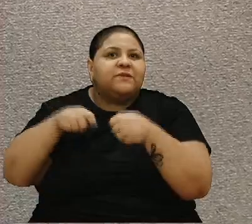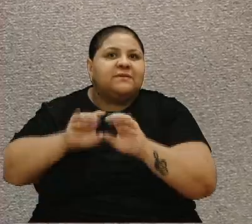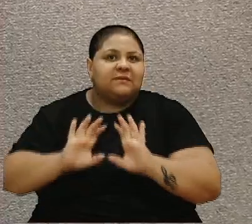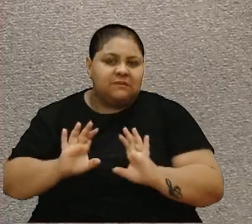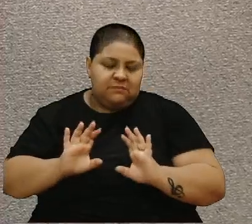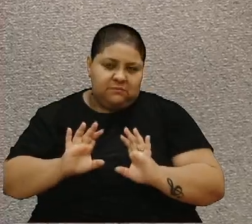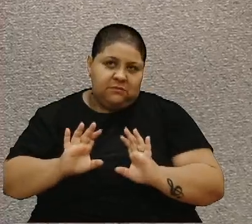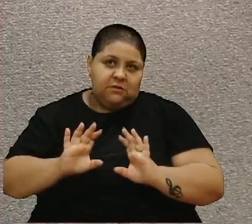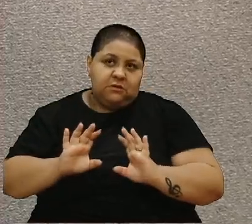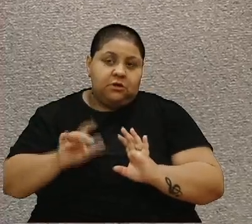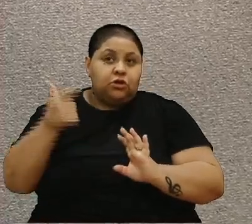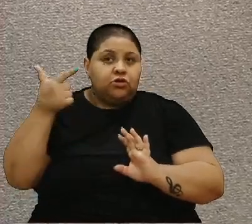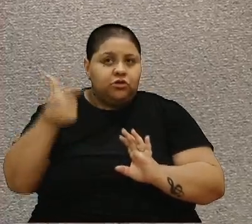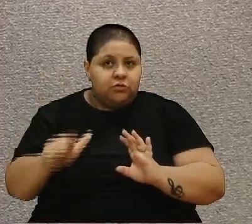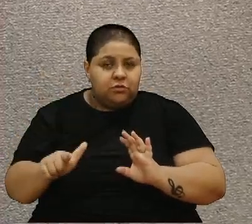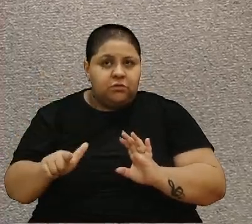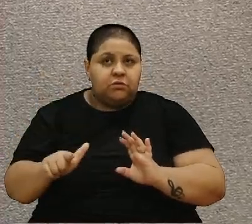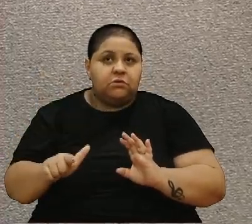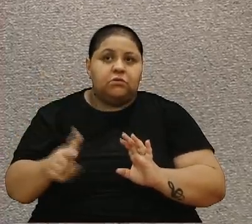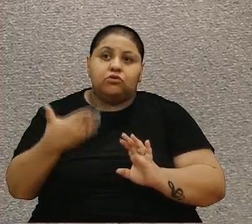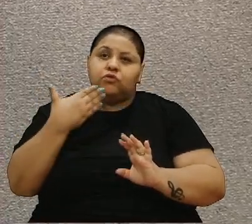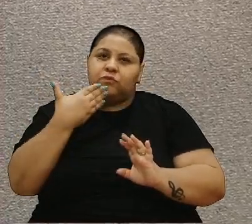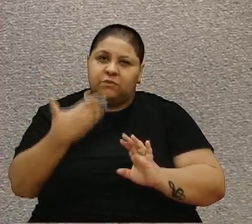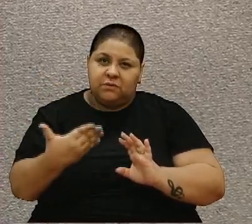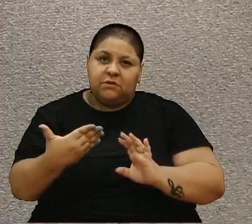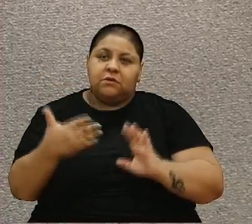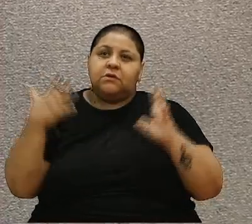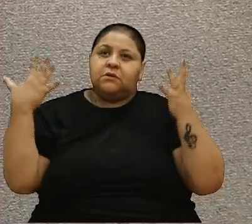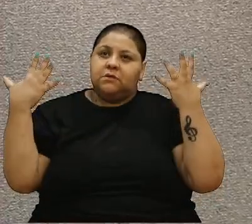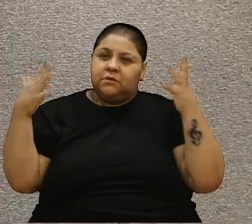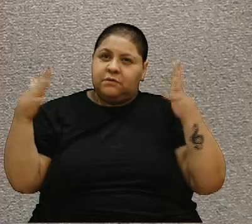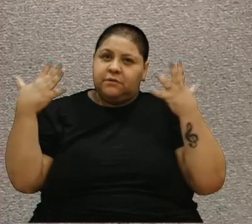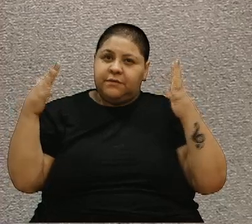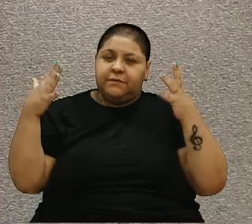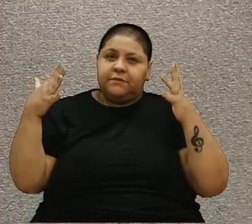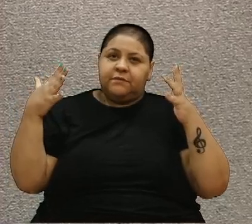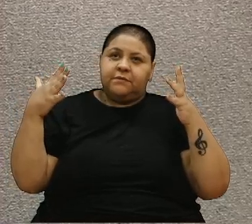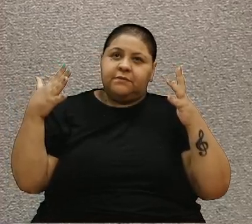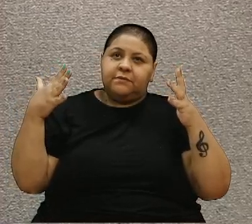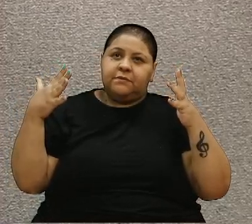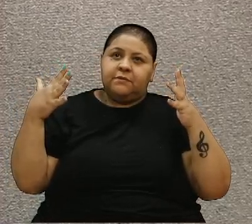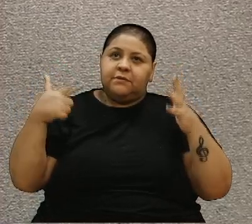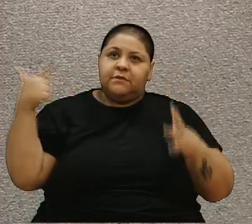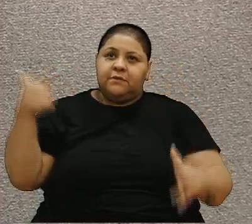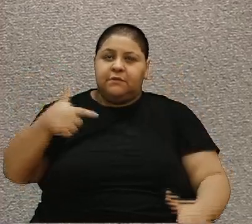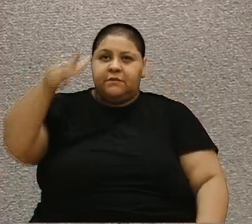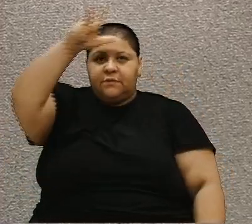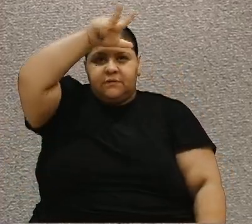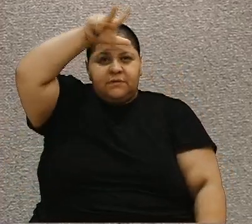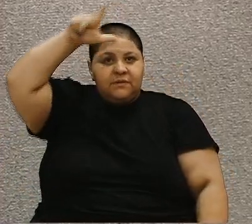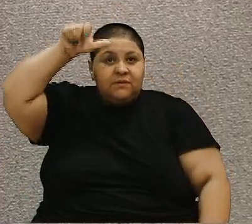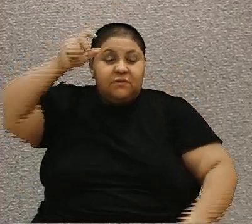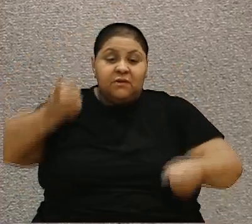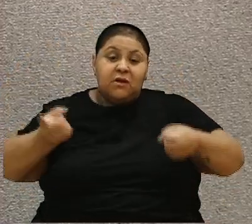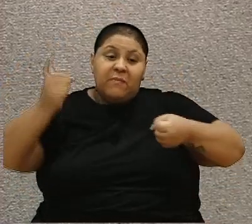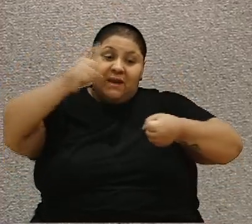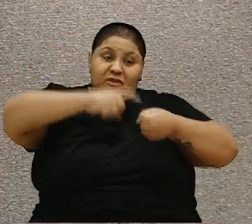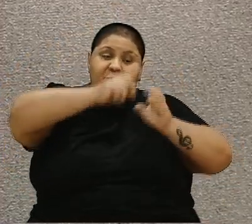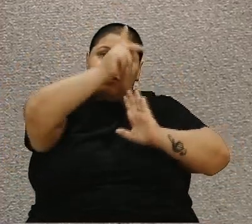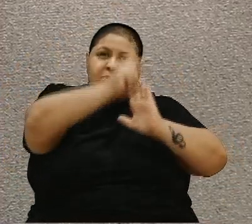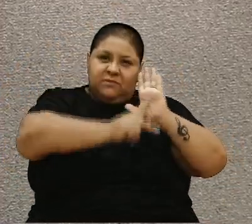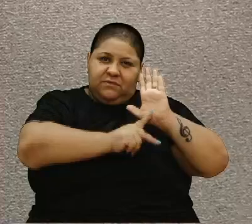Então, mais uma vez, vai o nosso apelo. Parabéns ali ao vice-prefeito pela retomada do